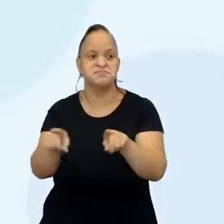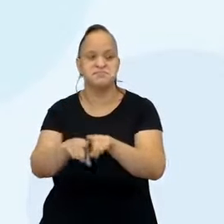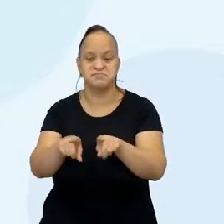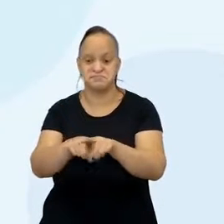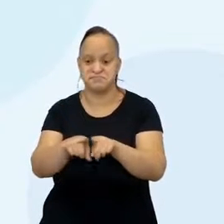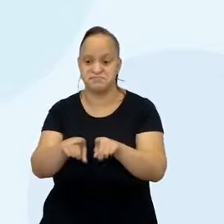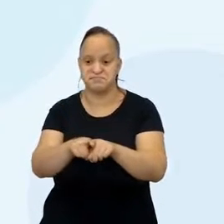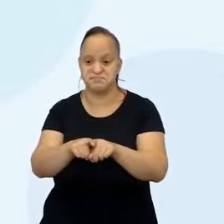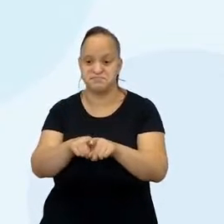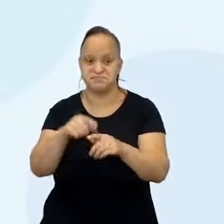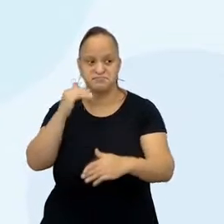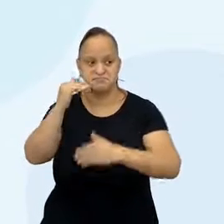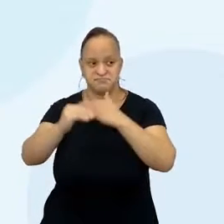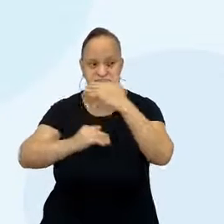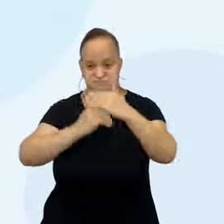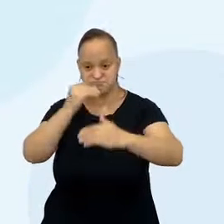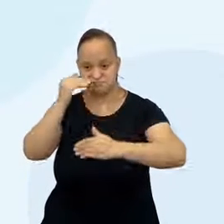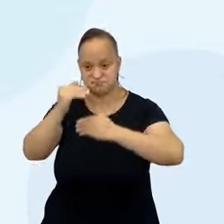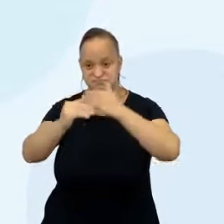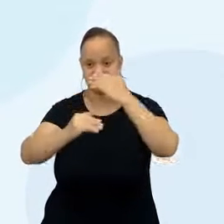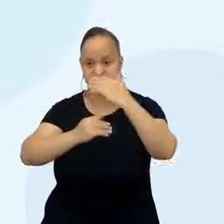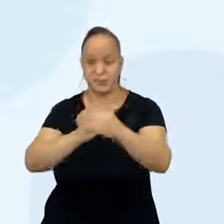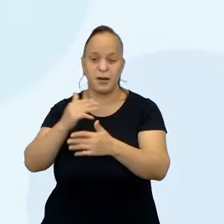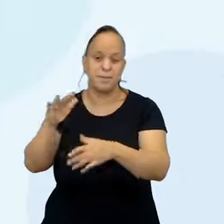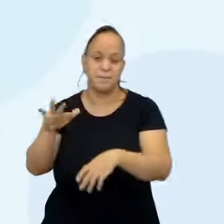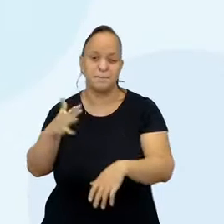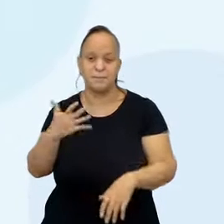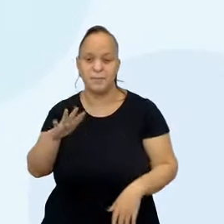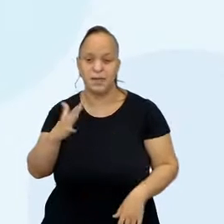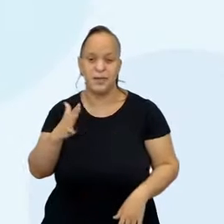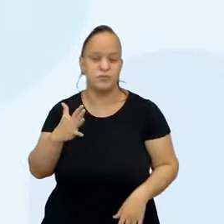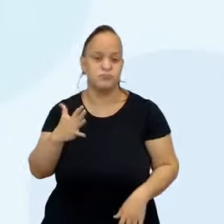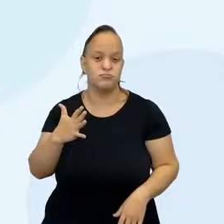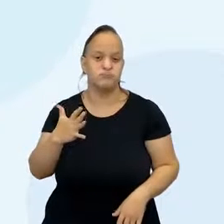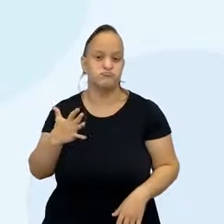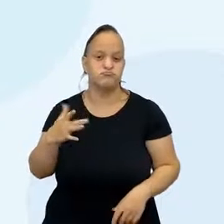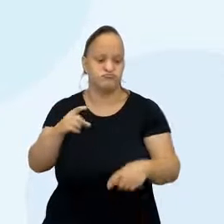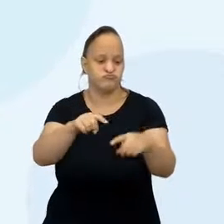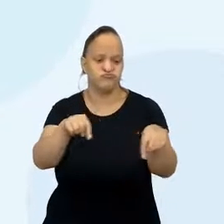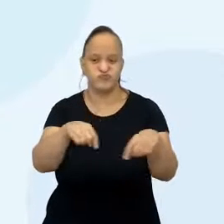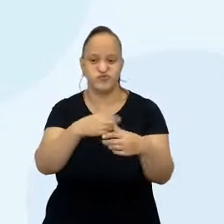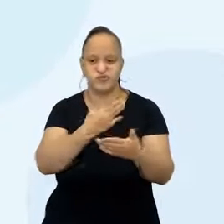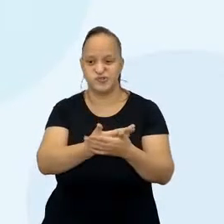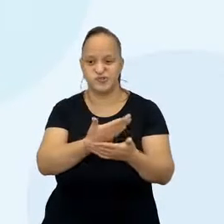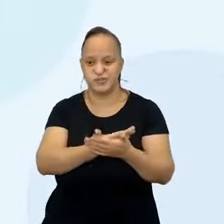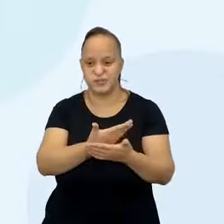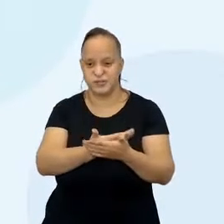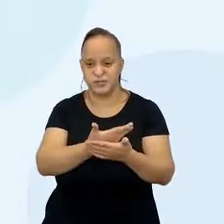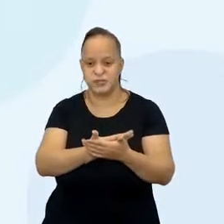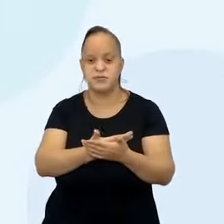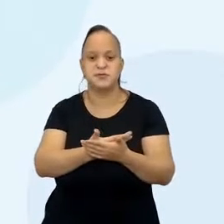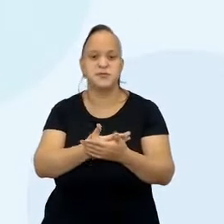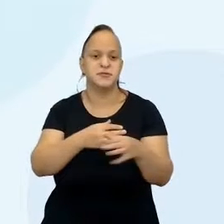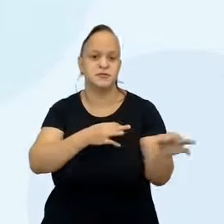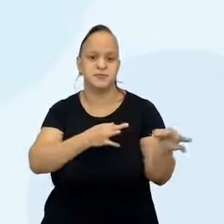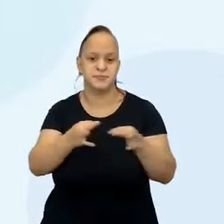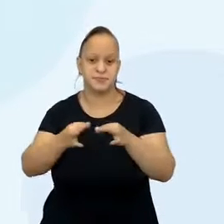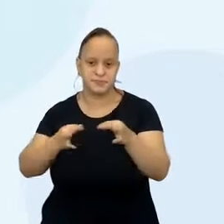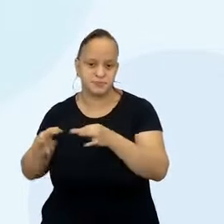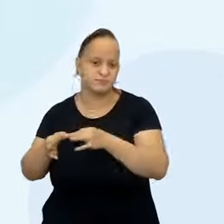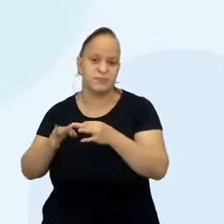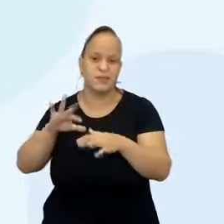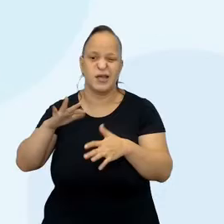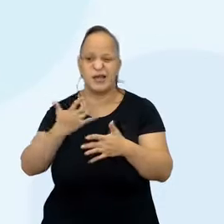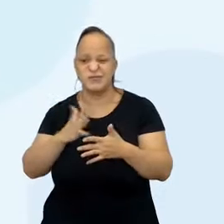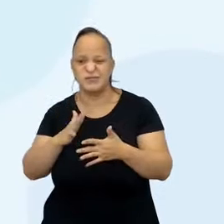tem o desenvolvimento, mais ou menos organizado pelo número de aulas, né? Nesse caso, né, são aleatórios, pode ter para mais, pode ter para